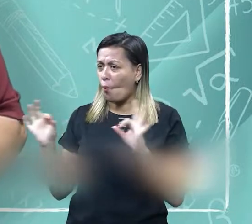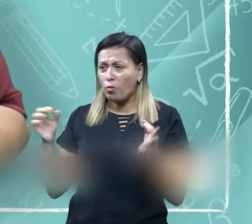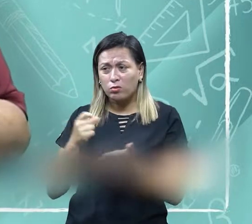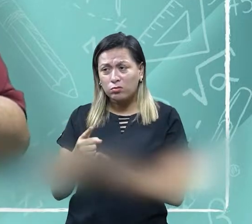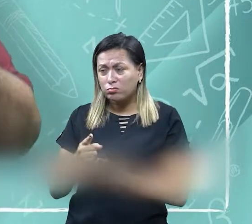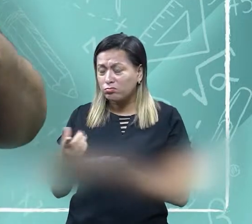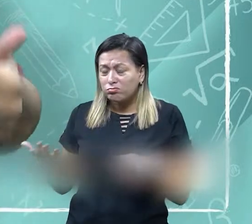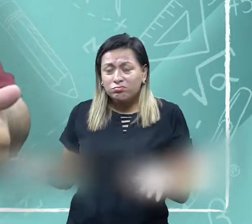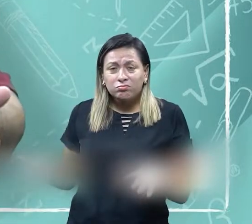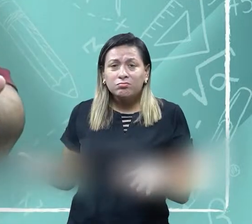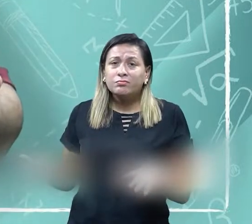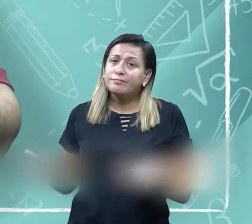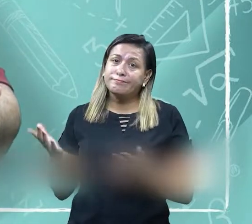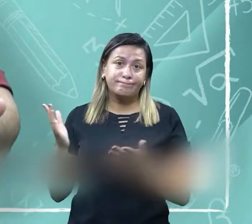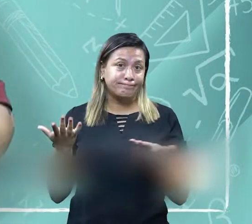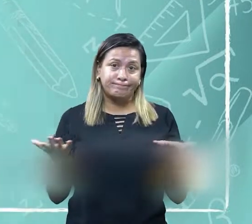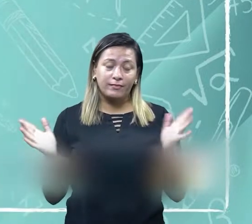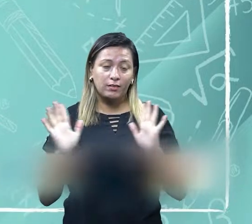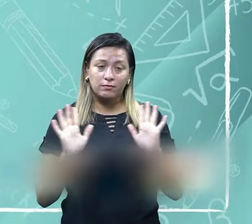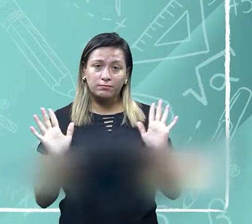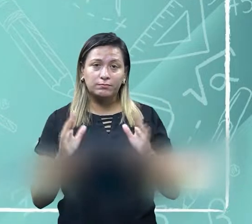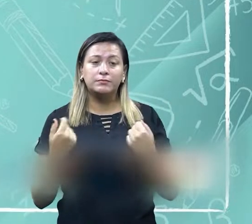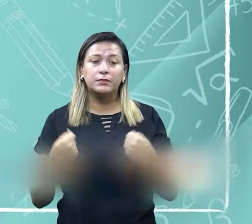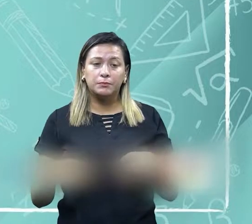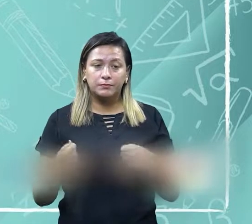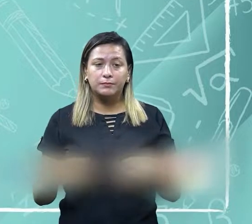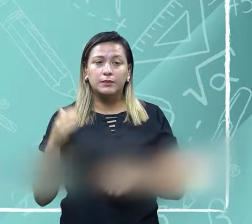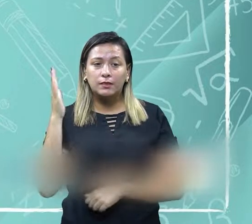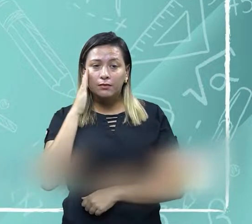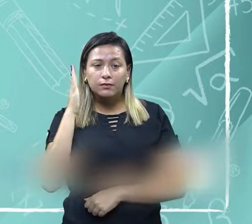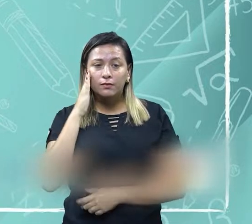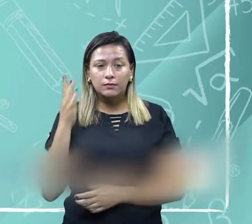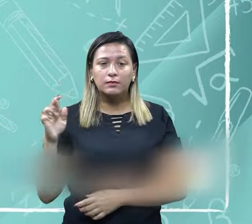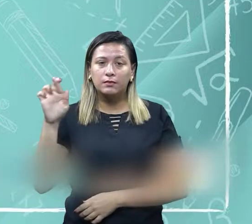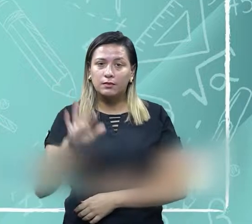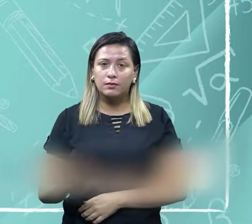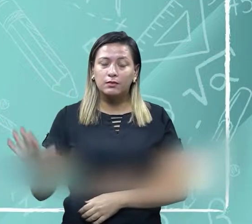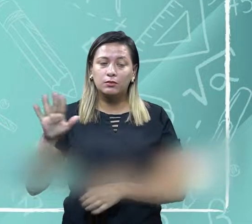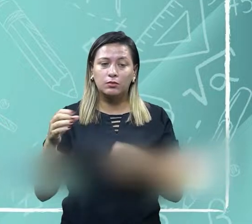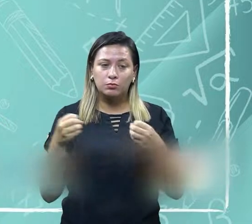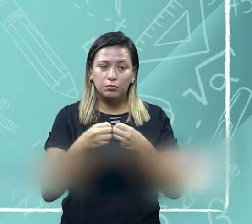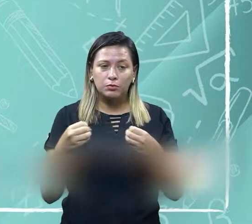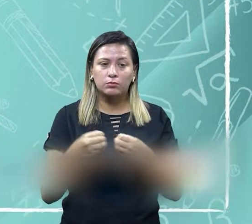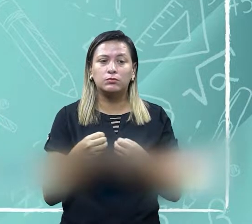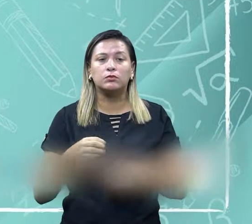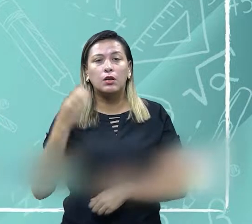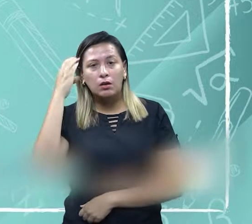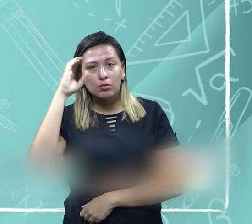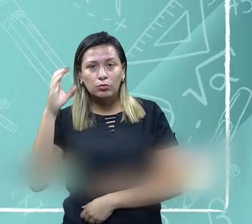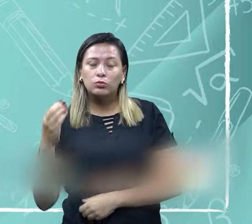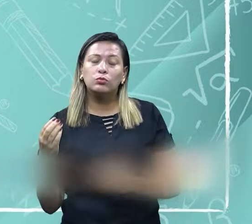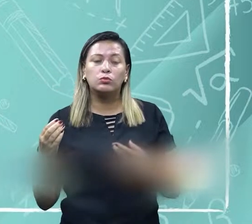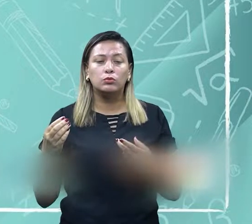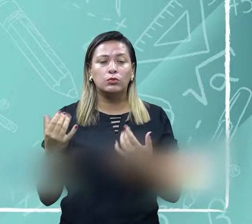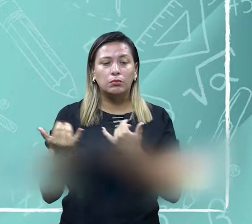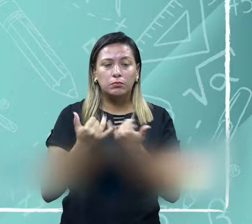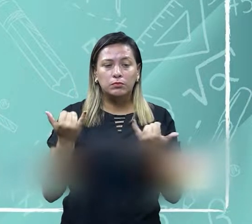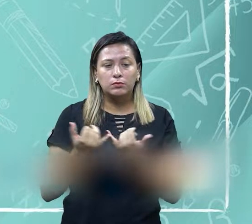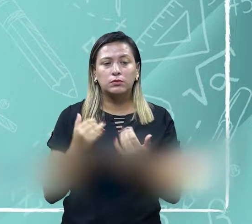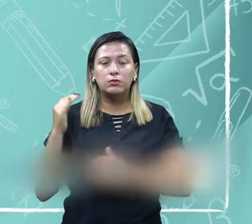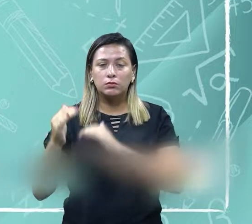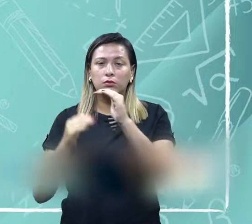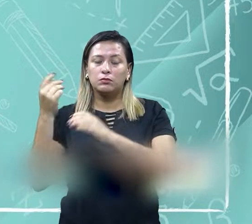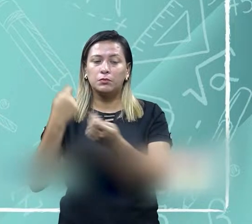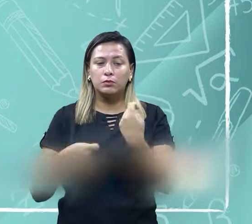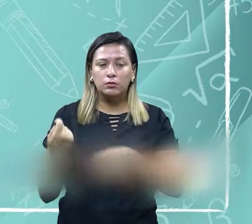Então, eu tenho que levar em consideração a proximidade geográfica, a similaridade cultural, há um